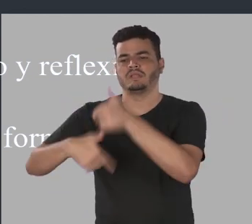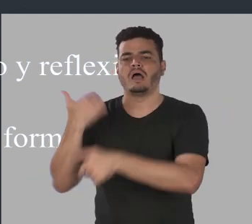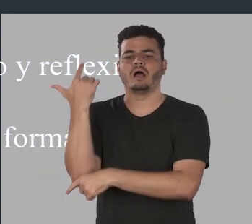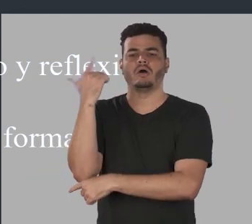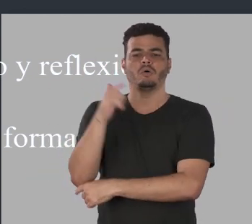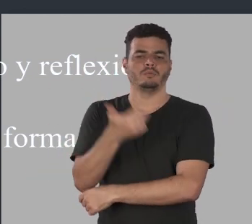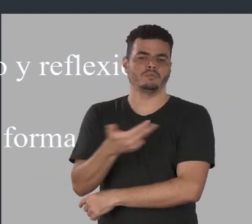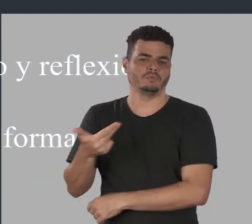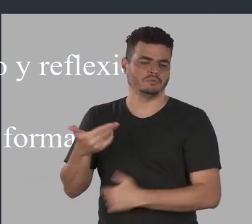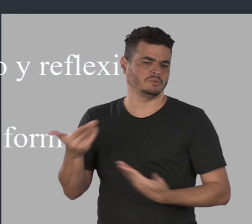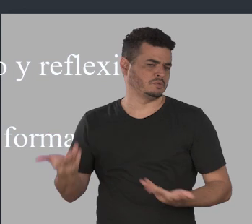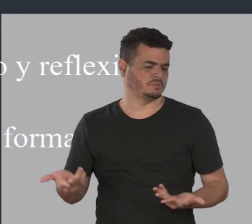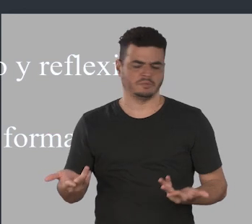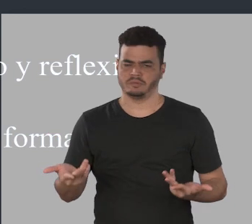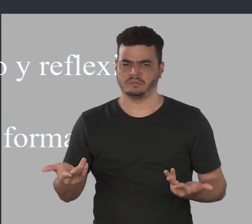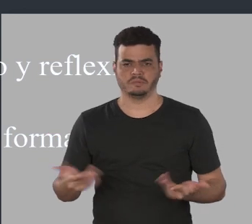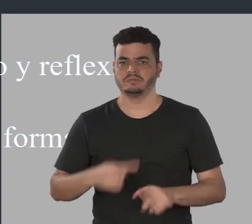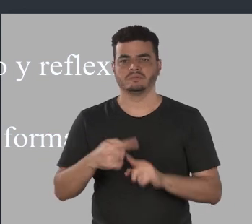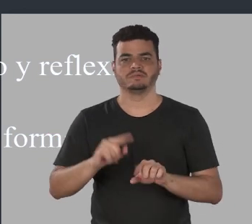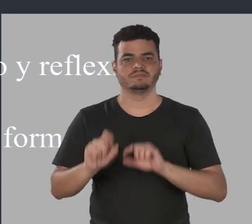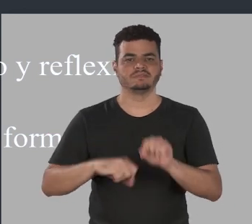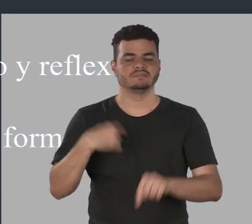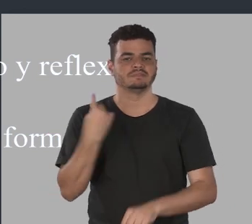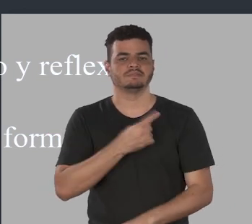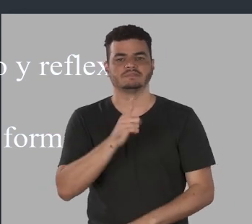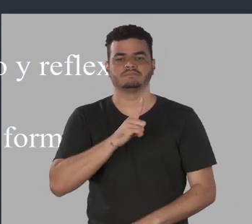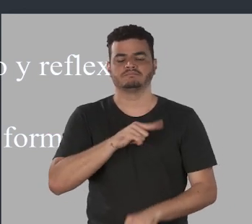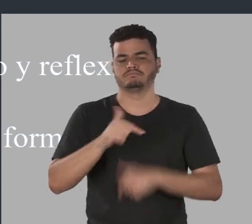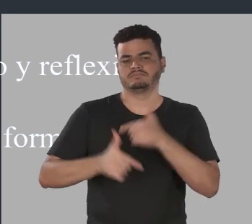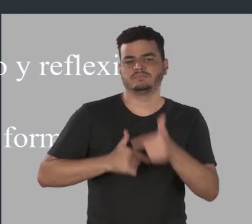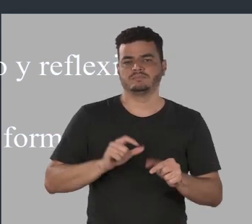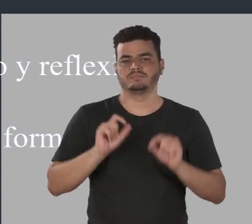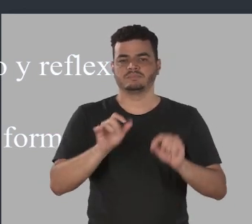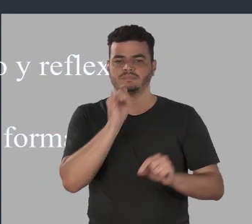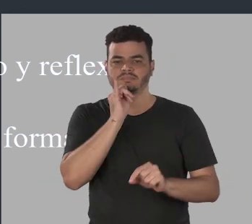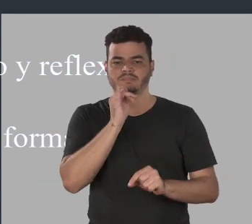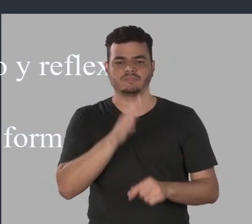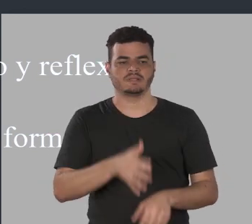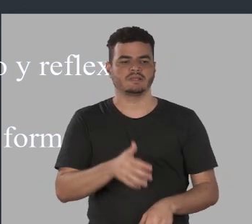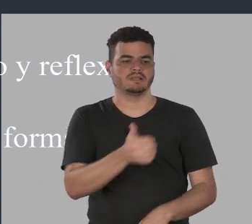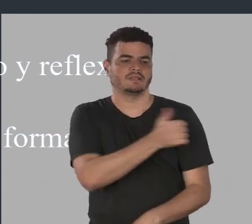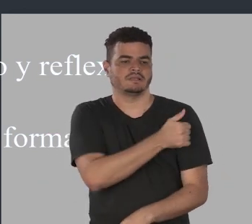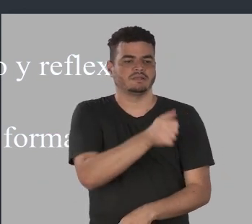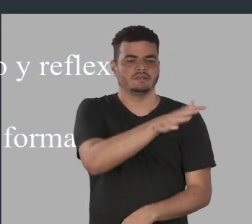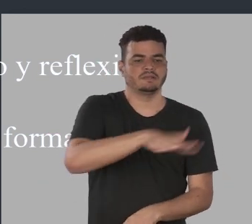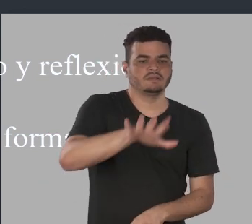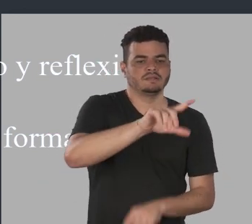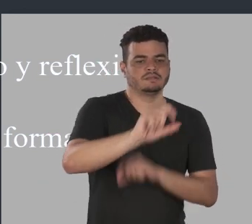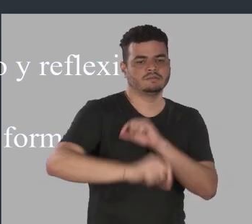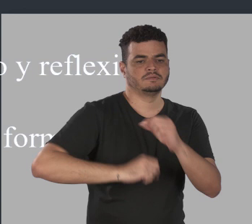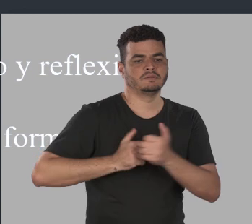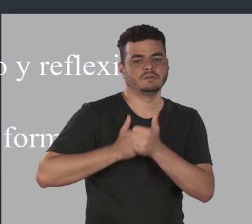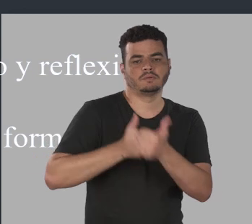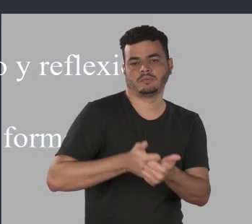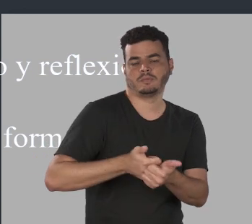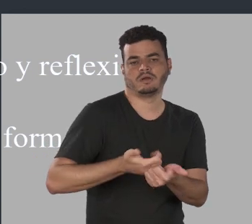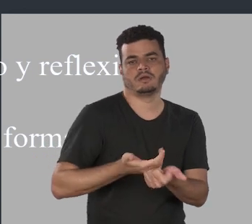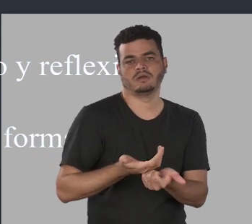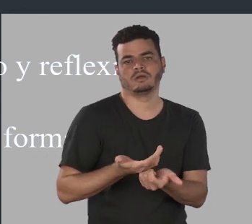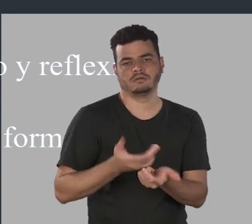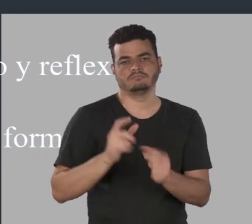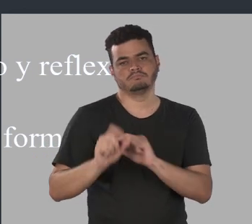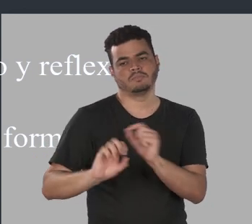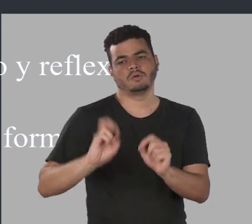pelo que foi gerado pela leitura, ou pelo que a leitura gerou para mim, por exemplo, com grupos que por aqui tem que trabalhar,